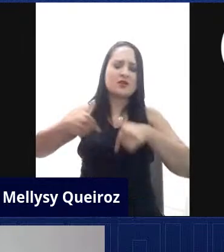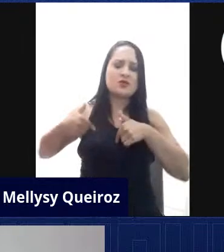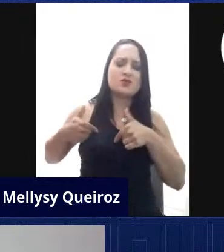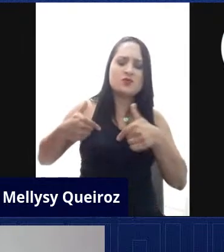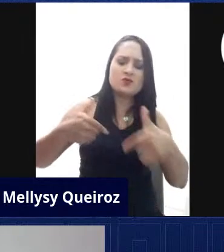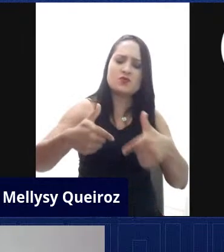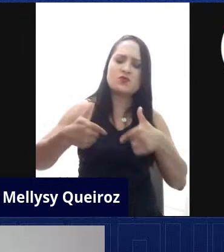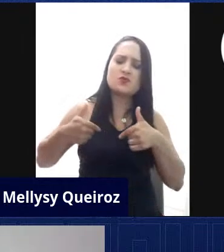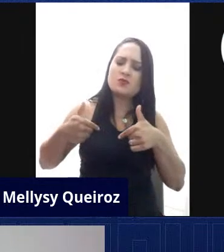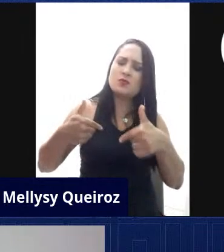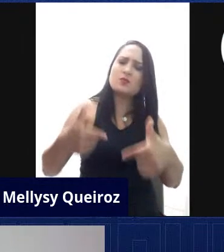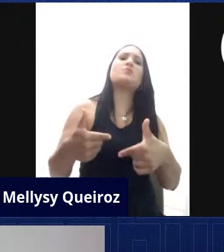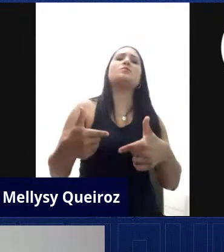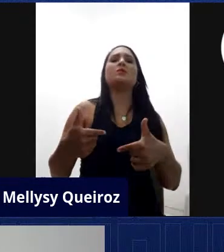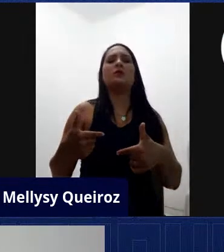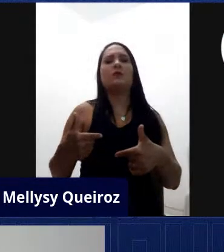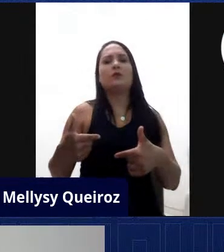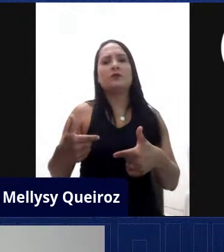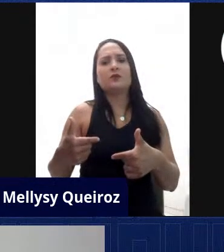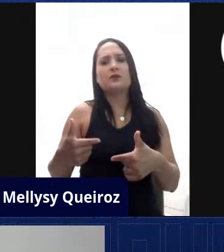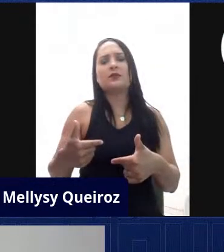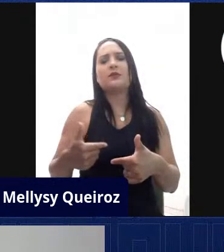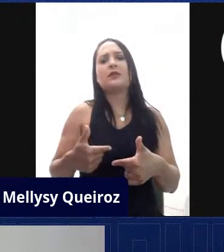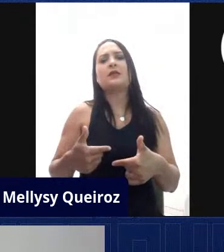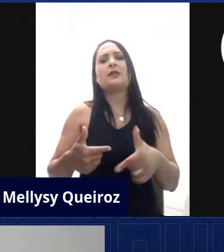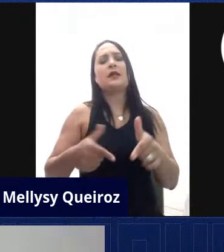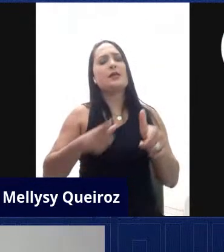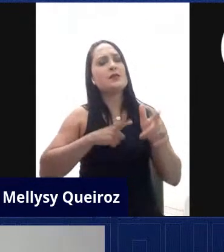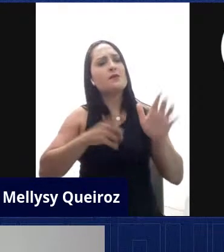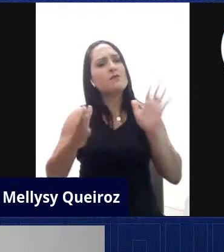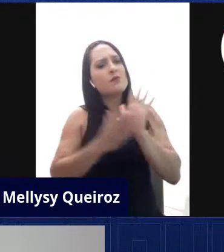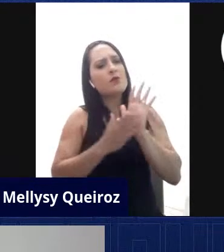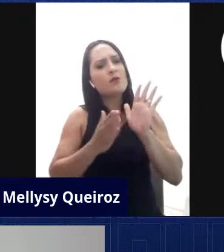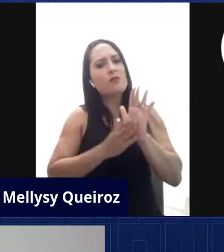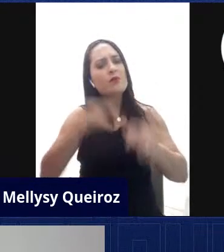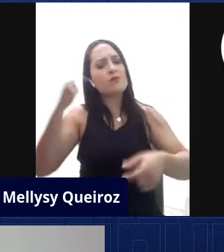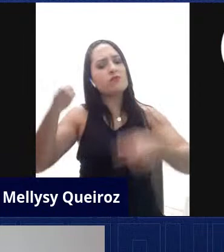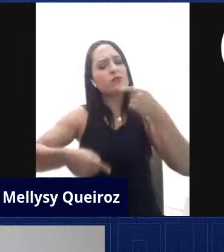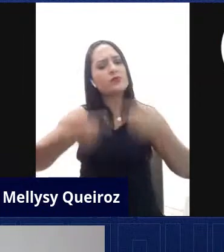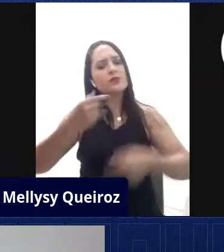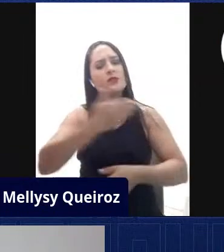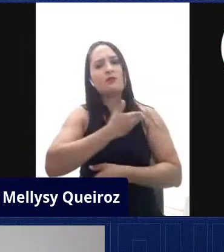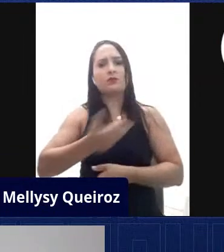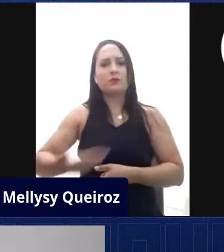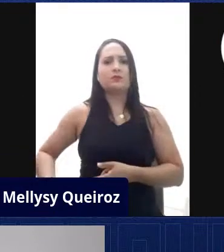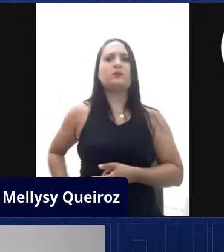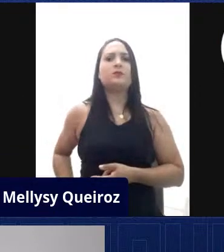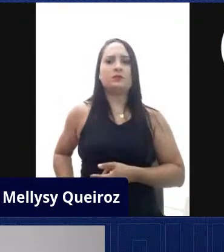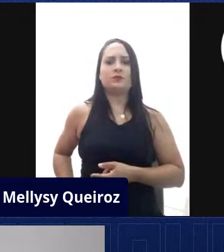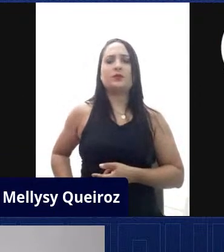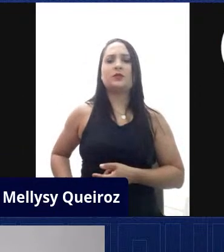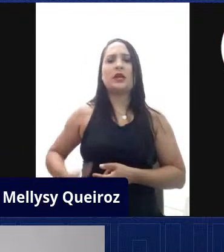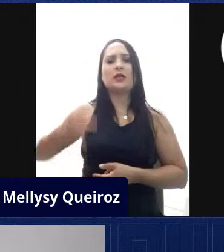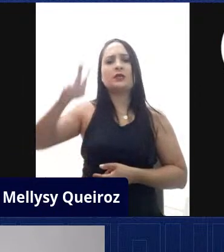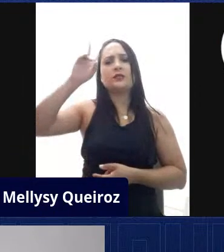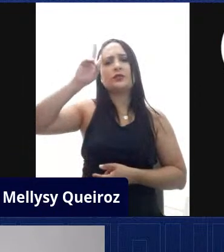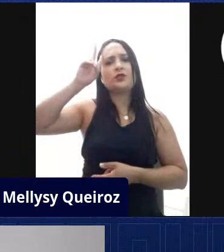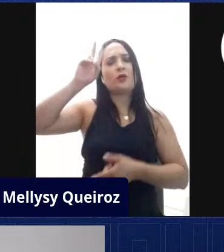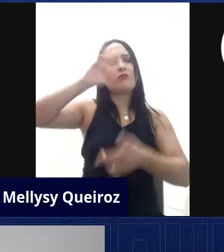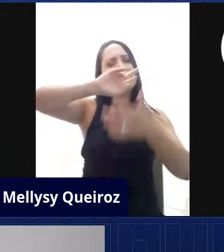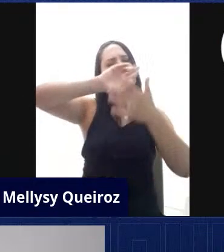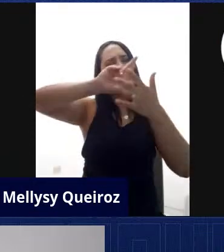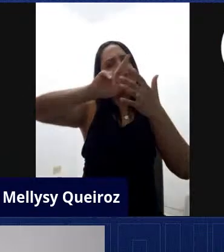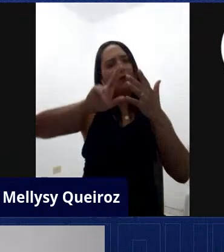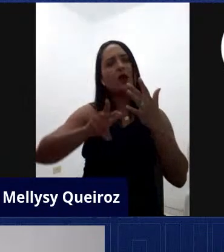como um espaço que pode propor, inclusive, políticas públicas. Nessa história toda com as mulheres, a gente começou